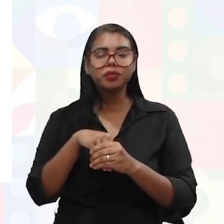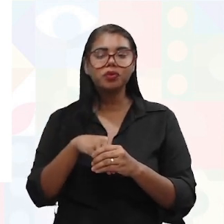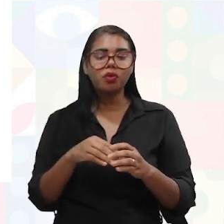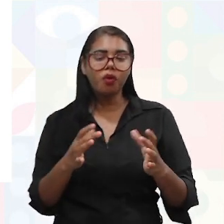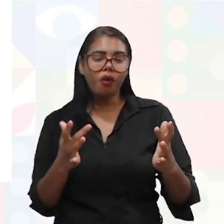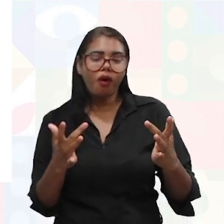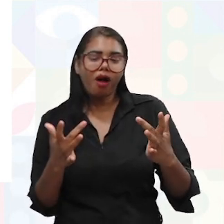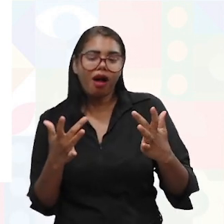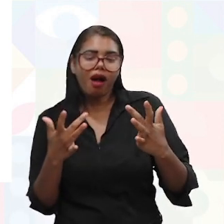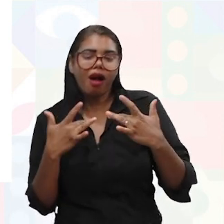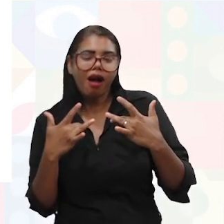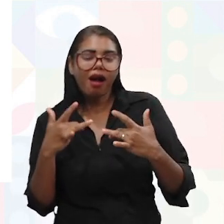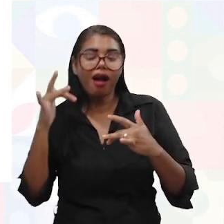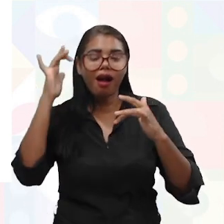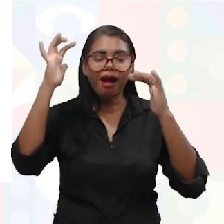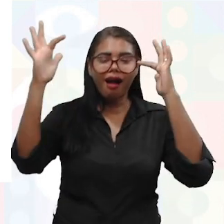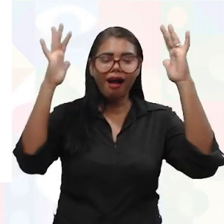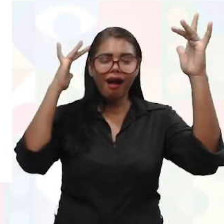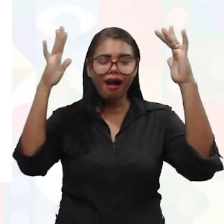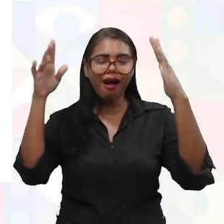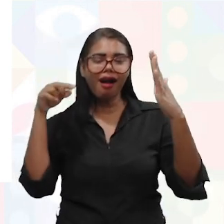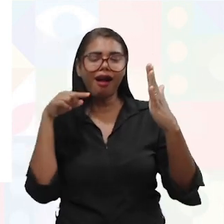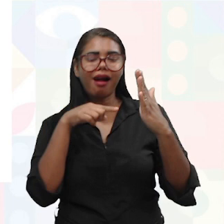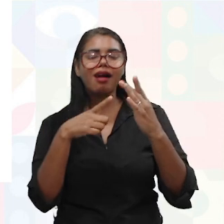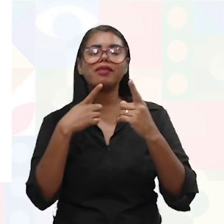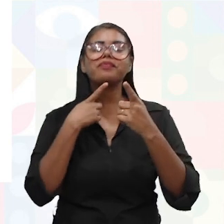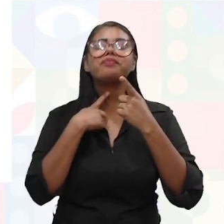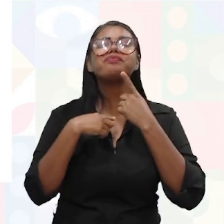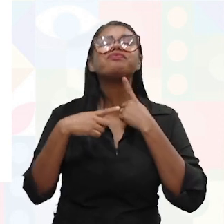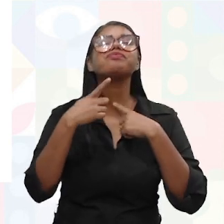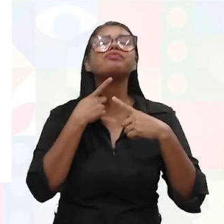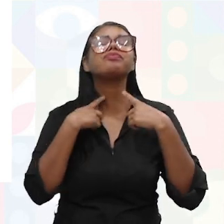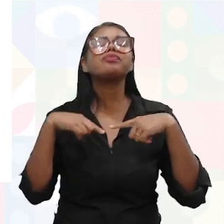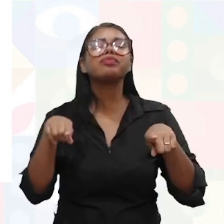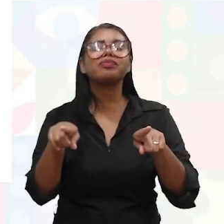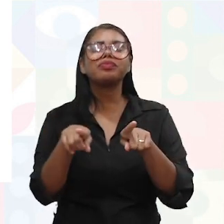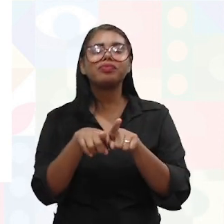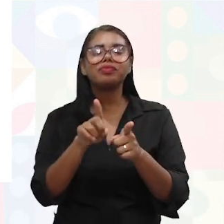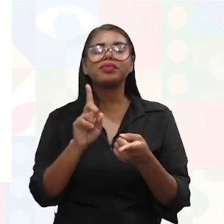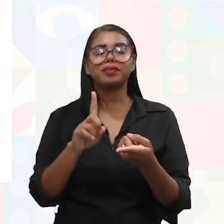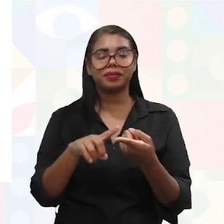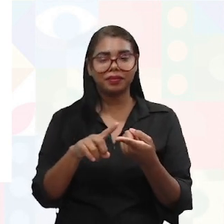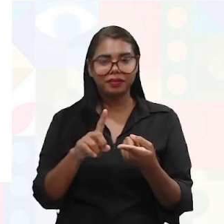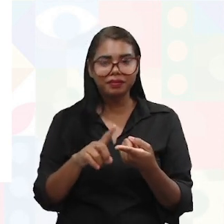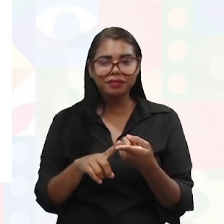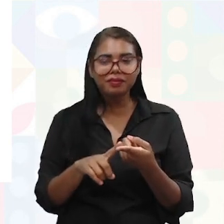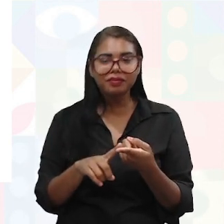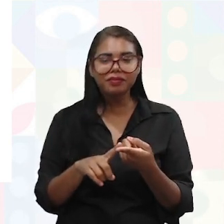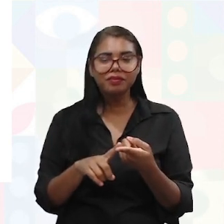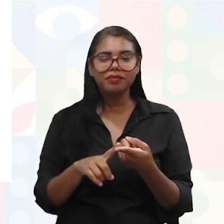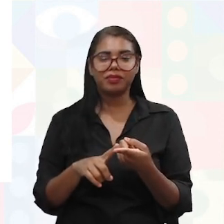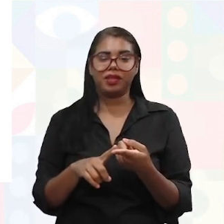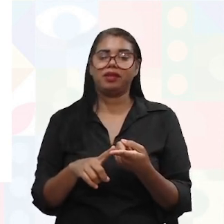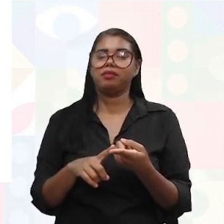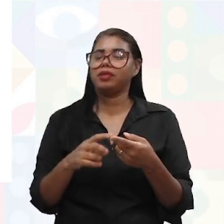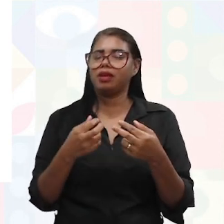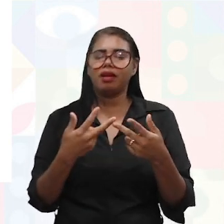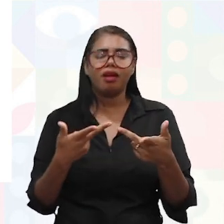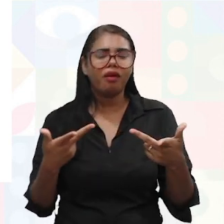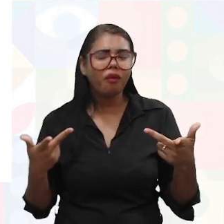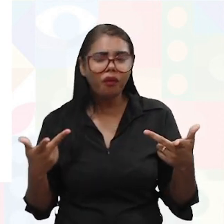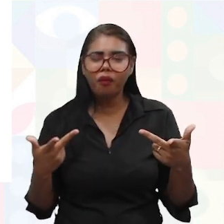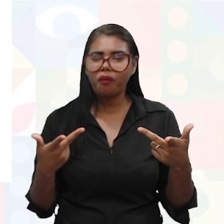você tipo seus sonhos metas e desejos ou também ela pode ser externa vindo de coisas